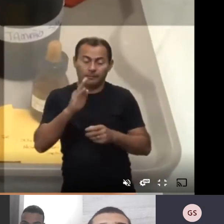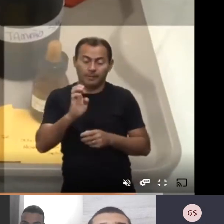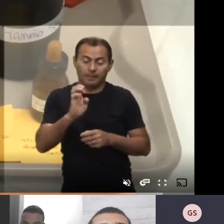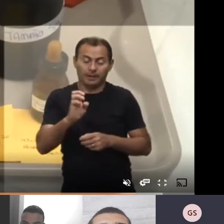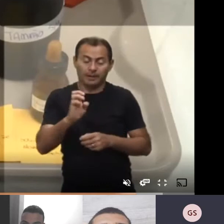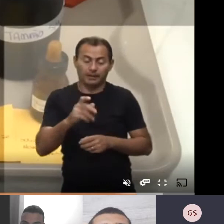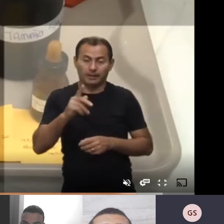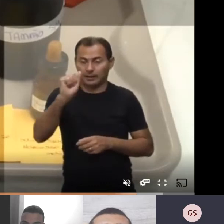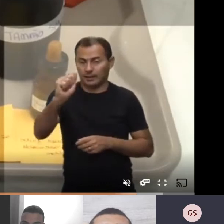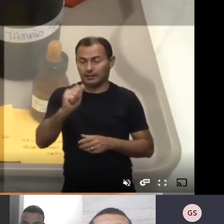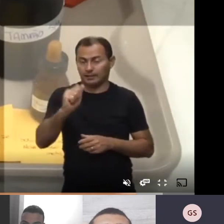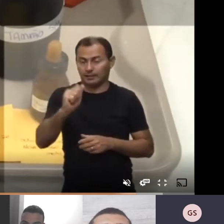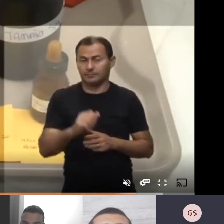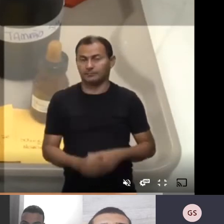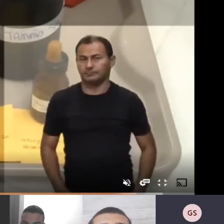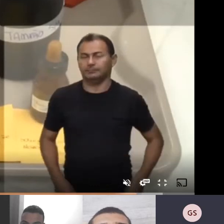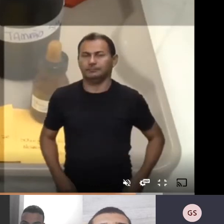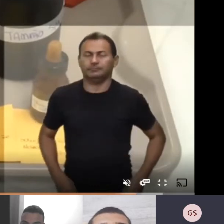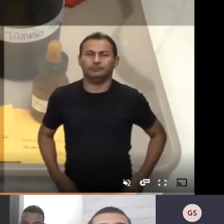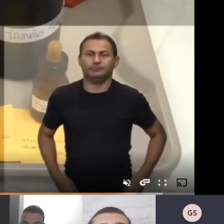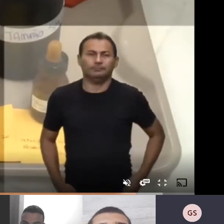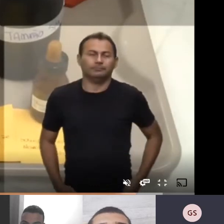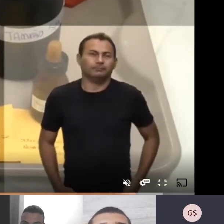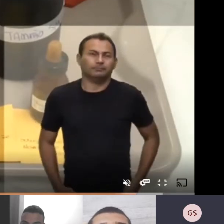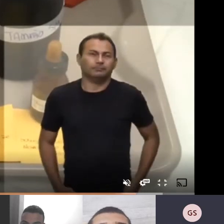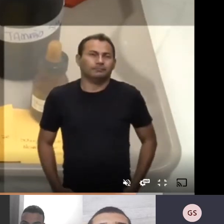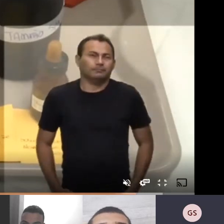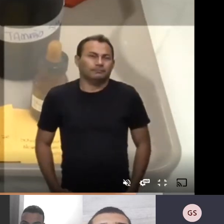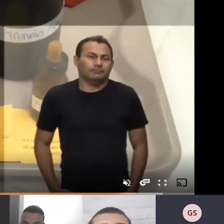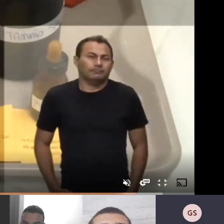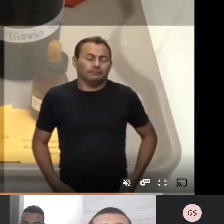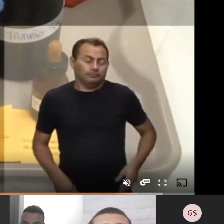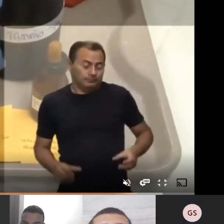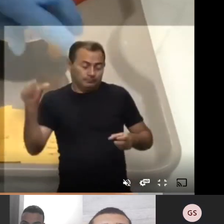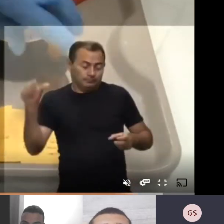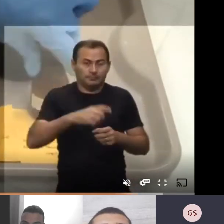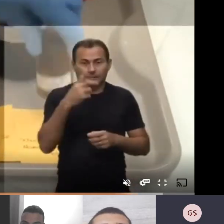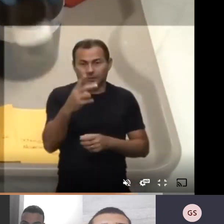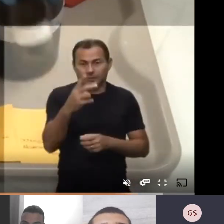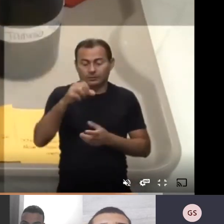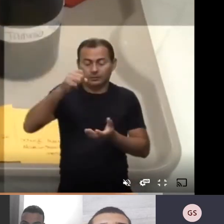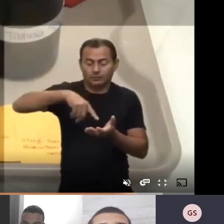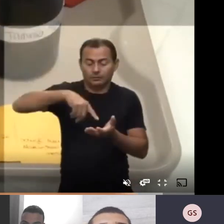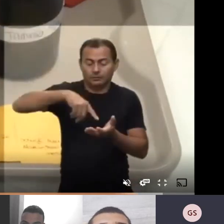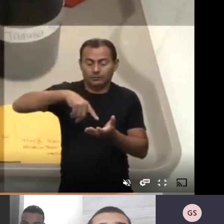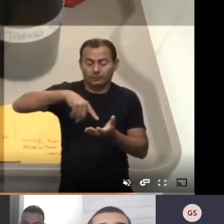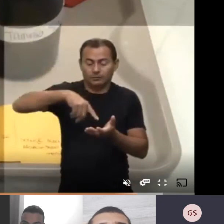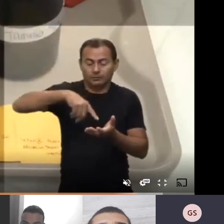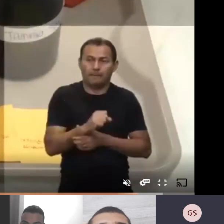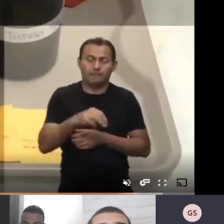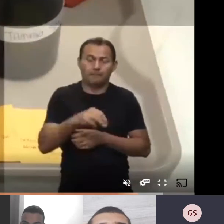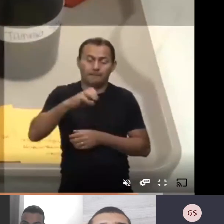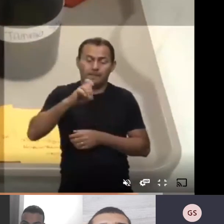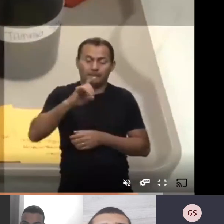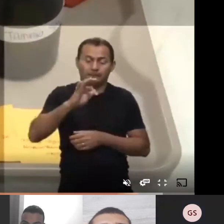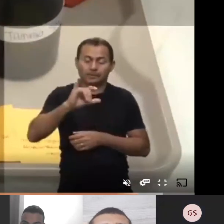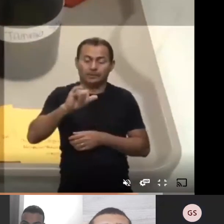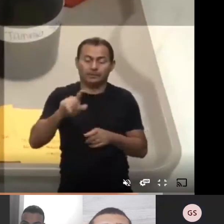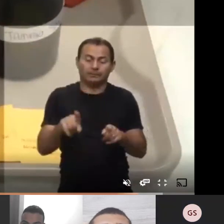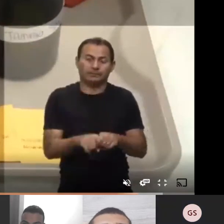Fenolftaleína não reage, né, com a água, com a solução. E agora o laranjado de metila.